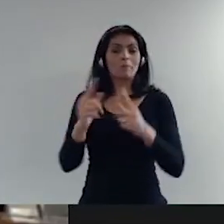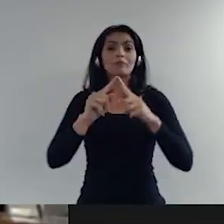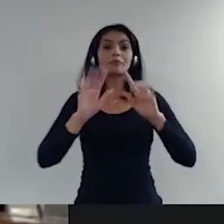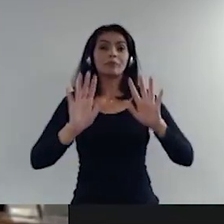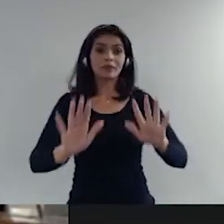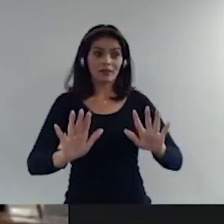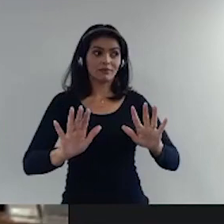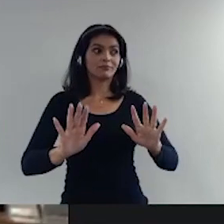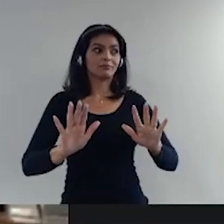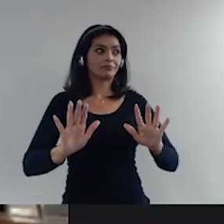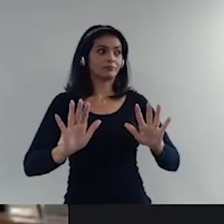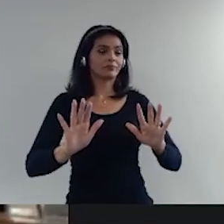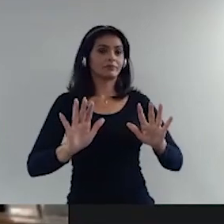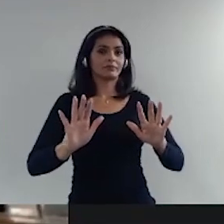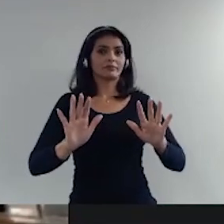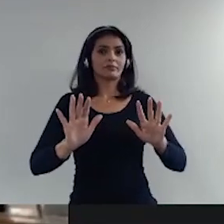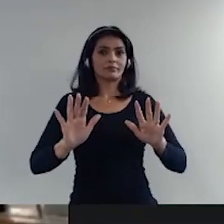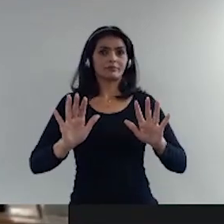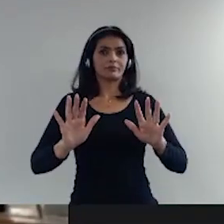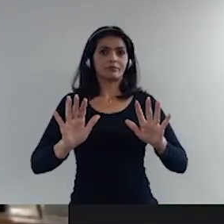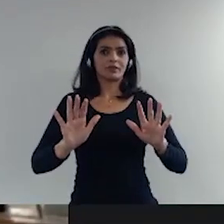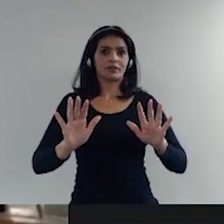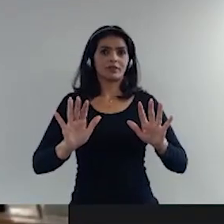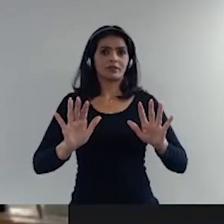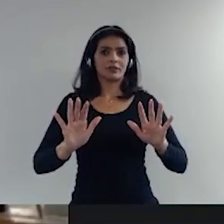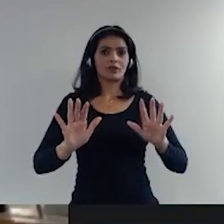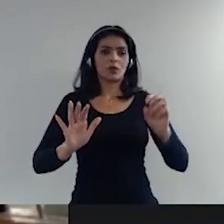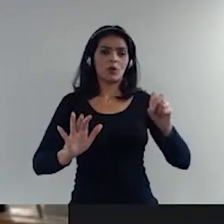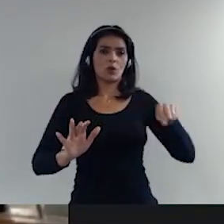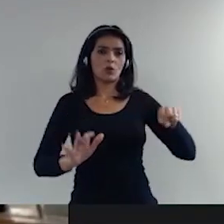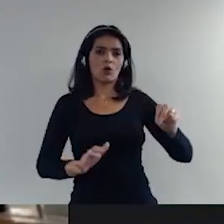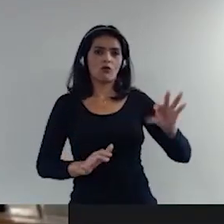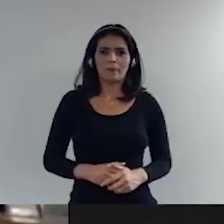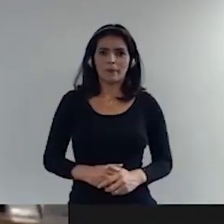Mas, passando a palavra para o doutor Onofre.